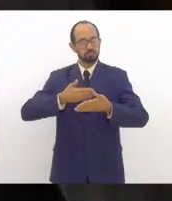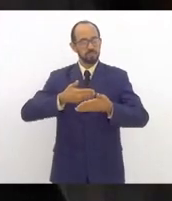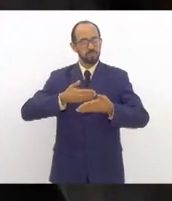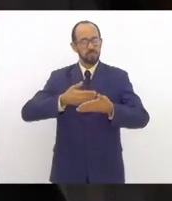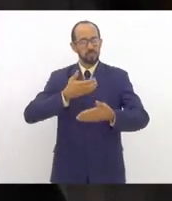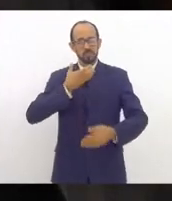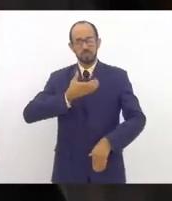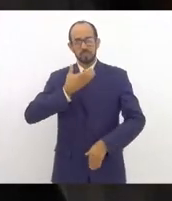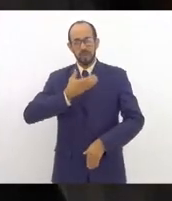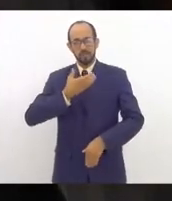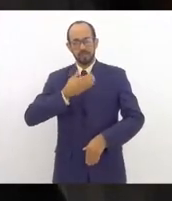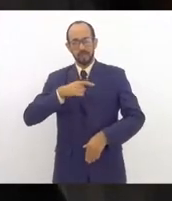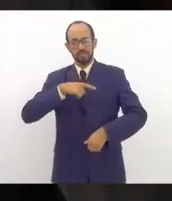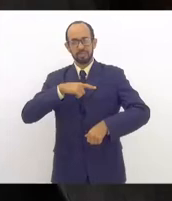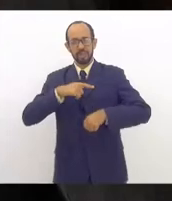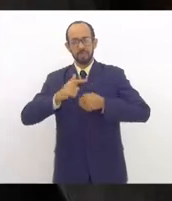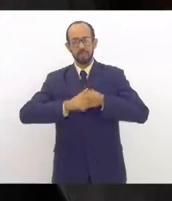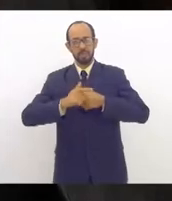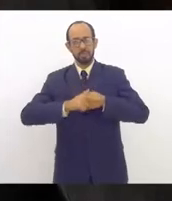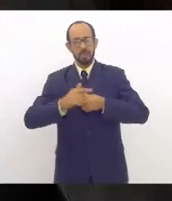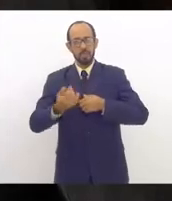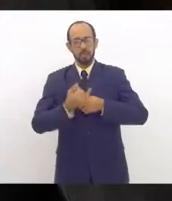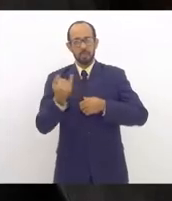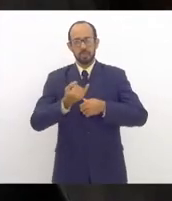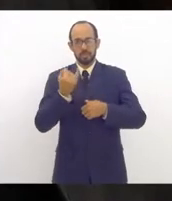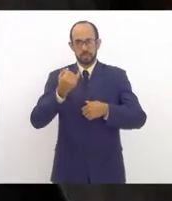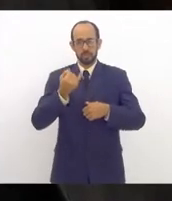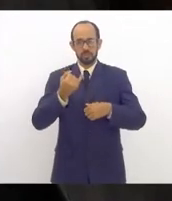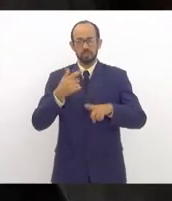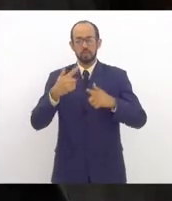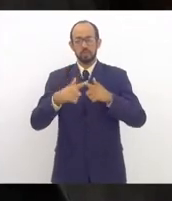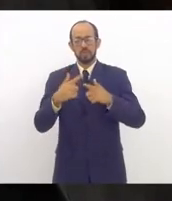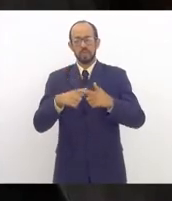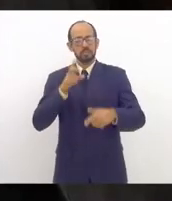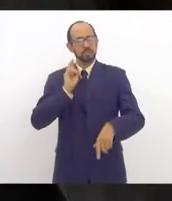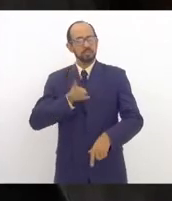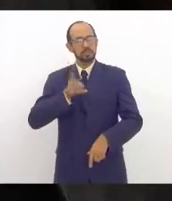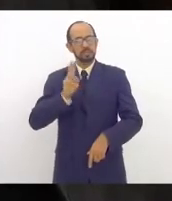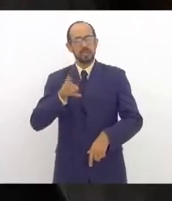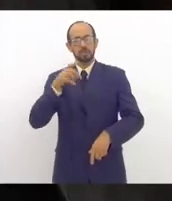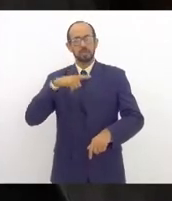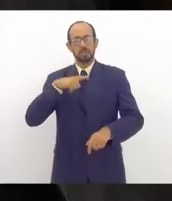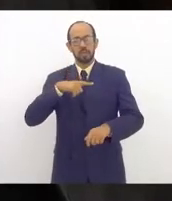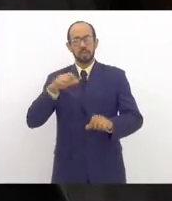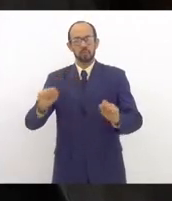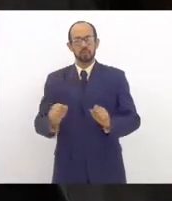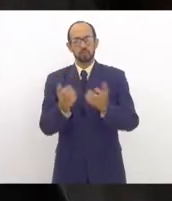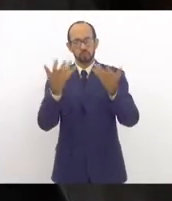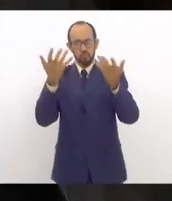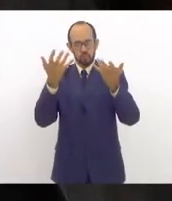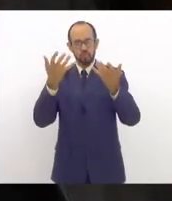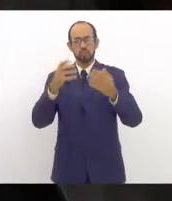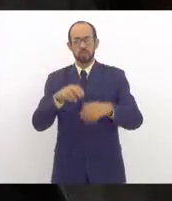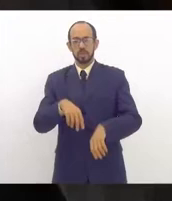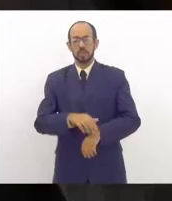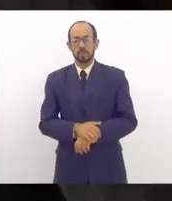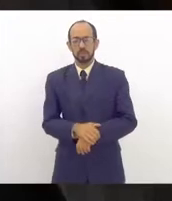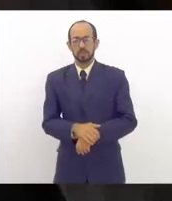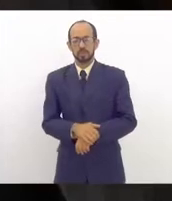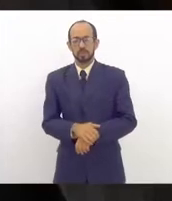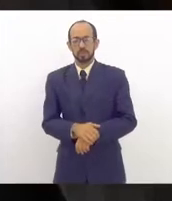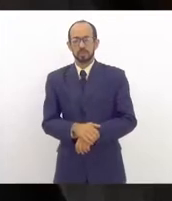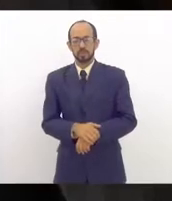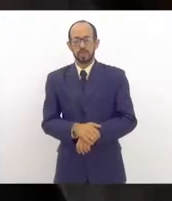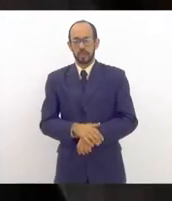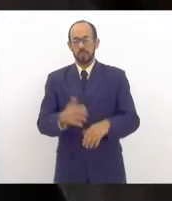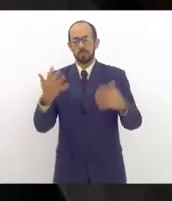assume um papel importante porque ele sempre faz o seu shows que é